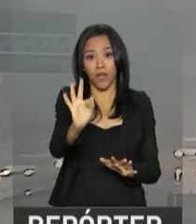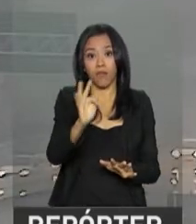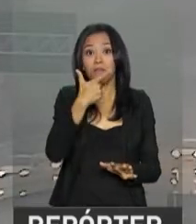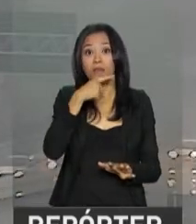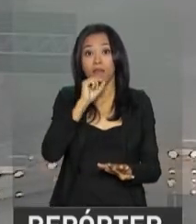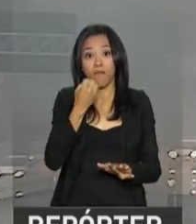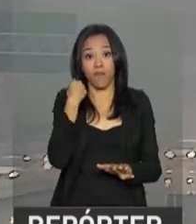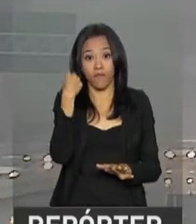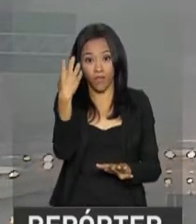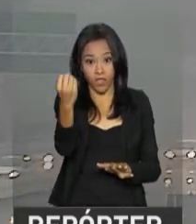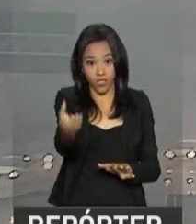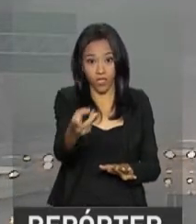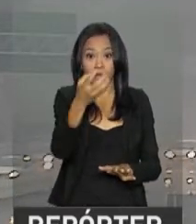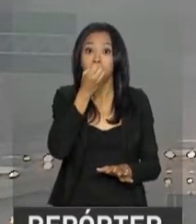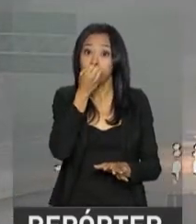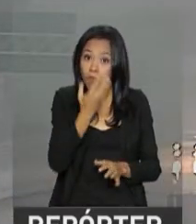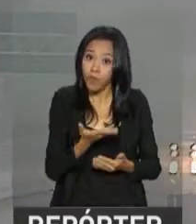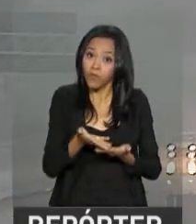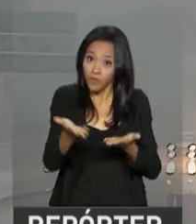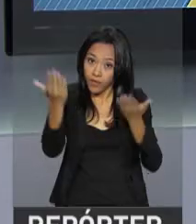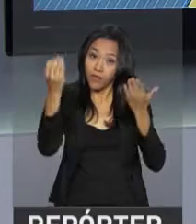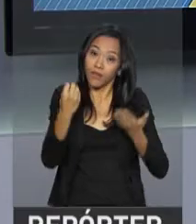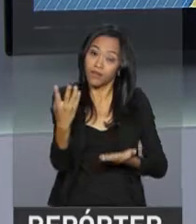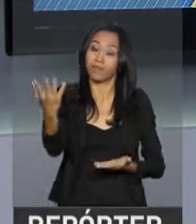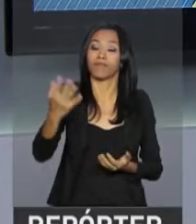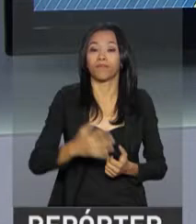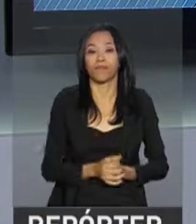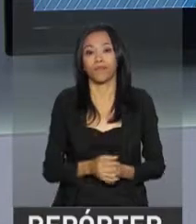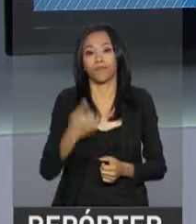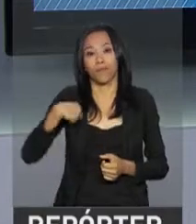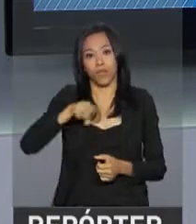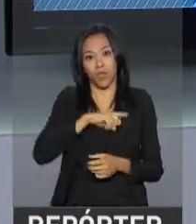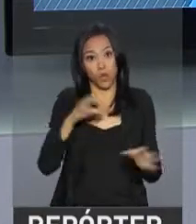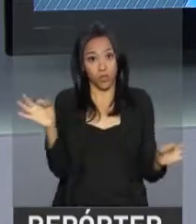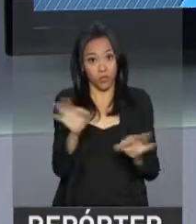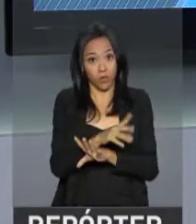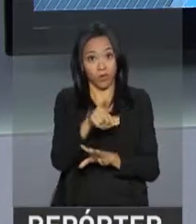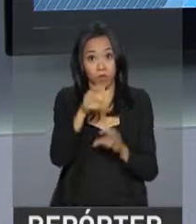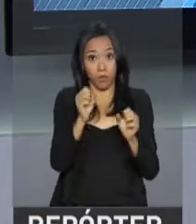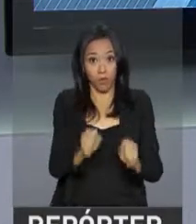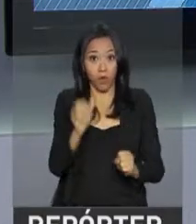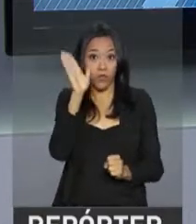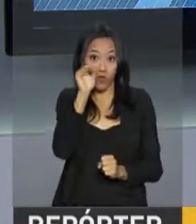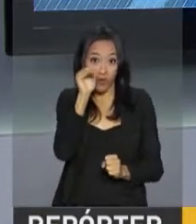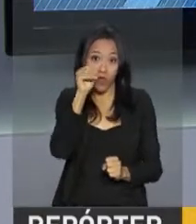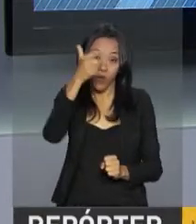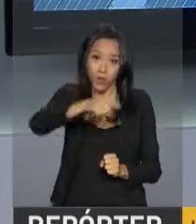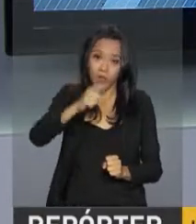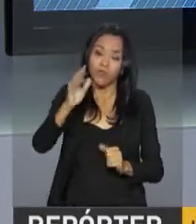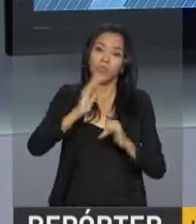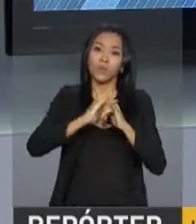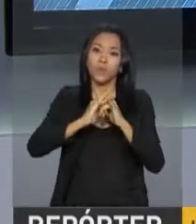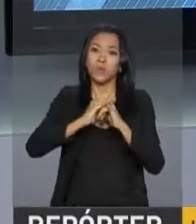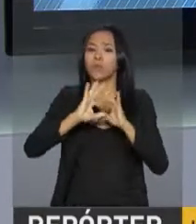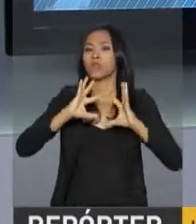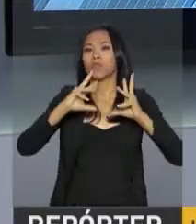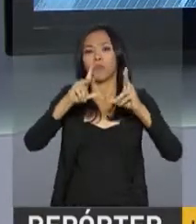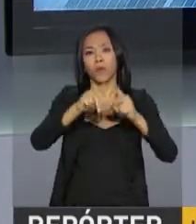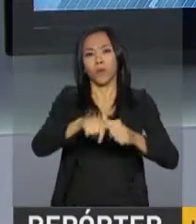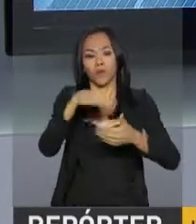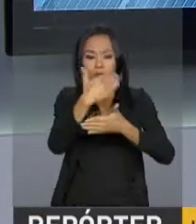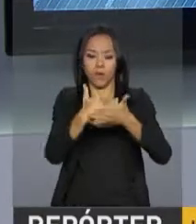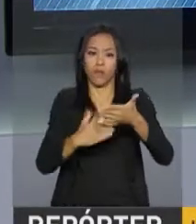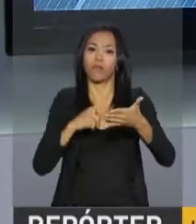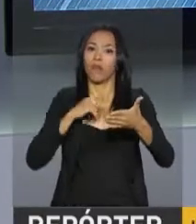quem vai pegar a estrada uma boa viagem nós ficamos por aqui você pode rever as reportagens no youtube e toda nossa programação